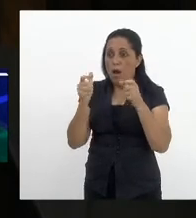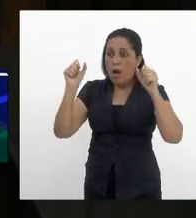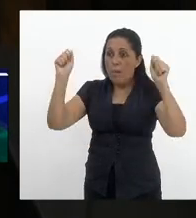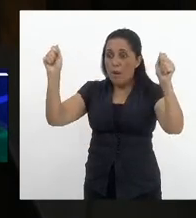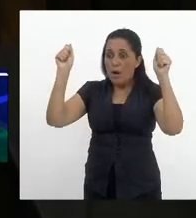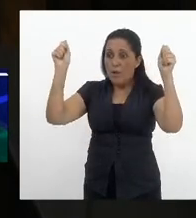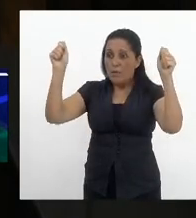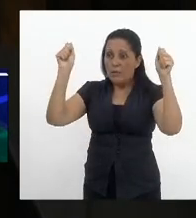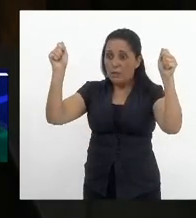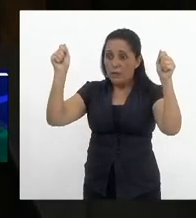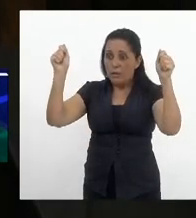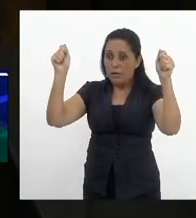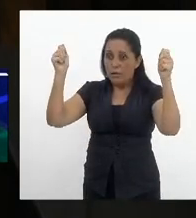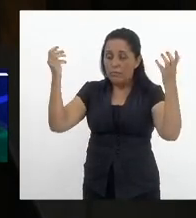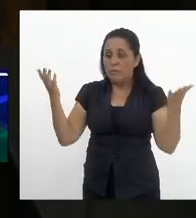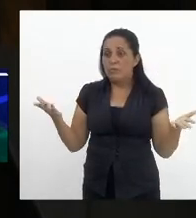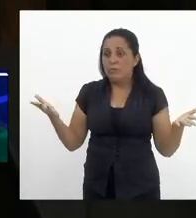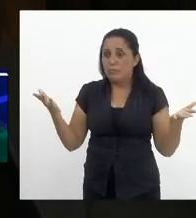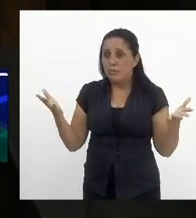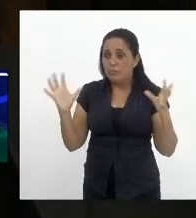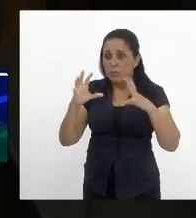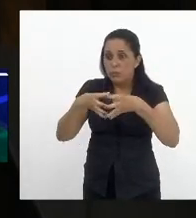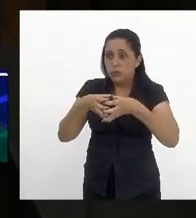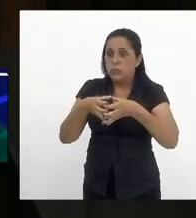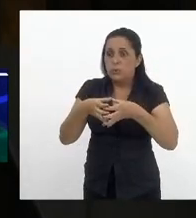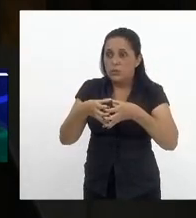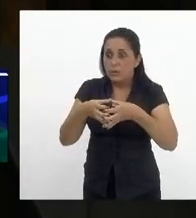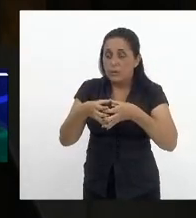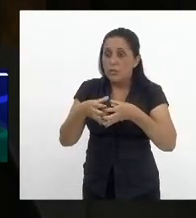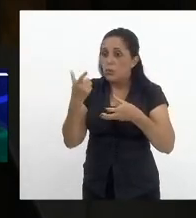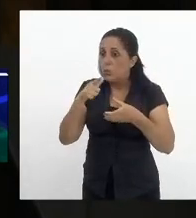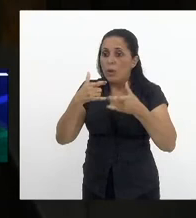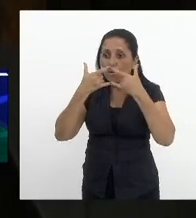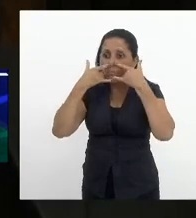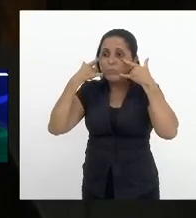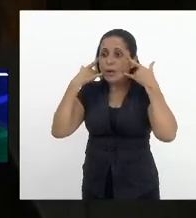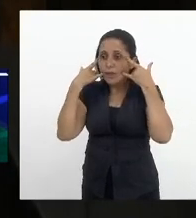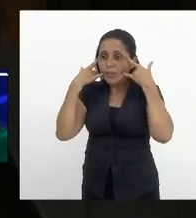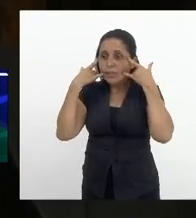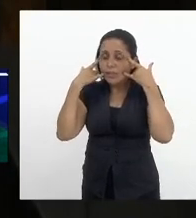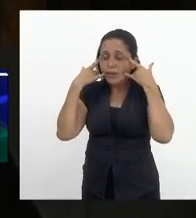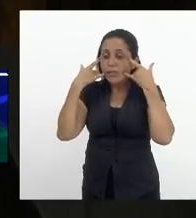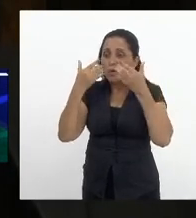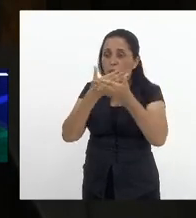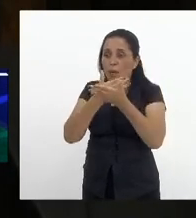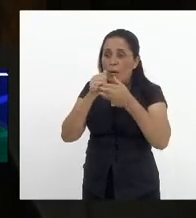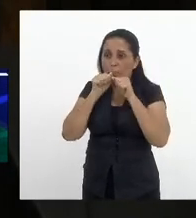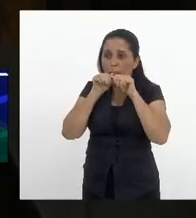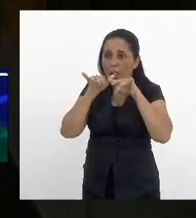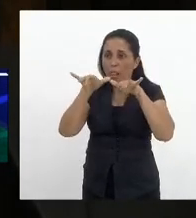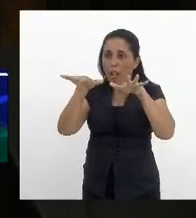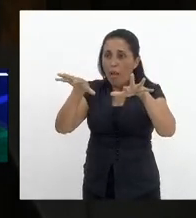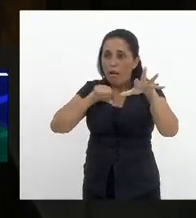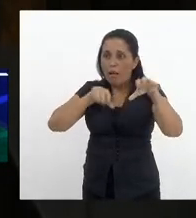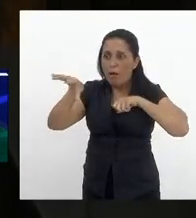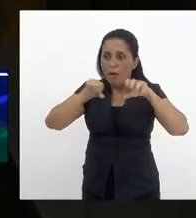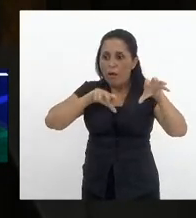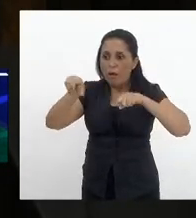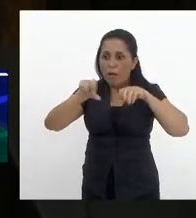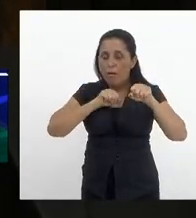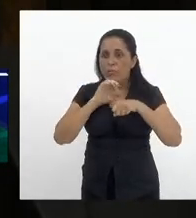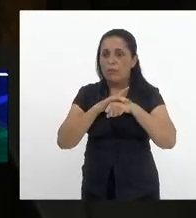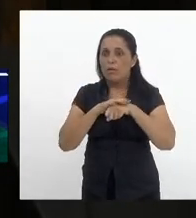sem máscara, coletivas, ajudam a propagar a doença. Enquanto isso,